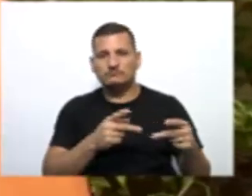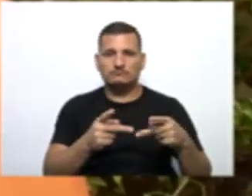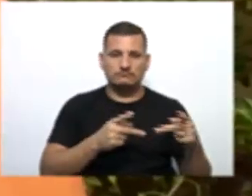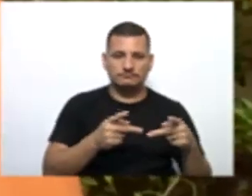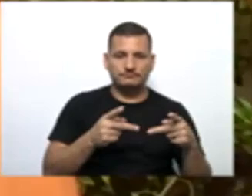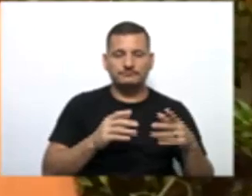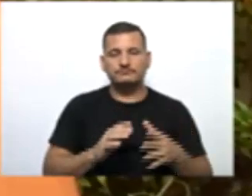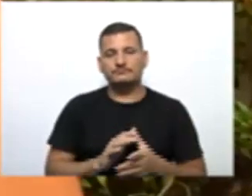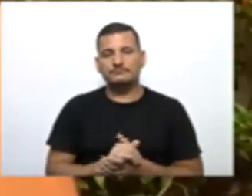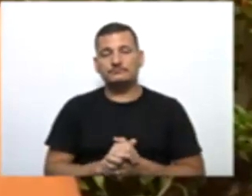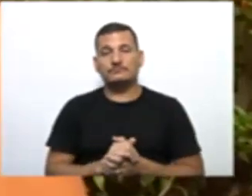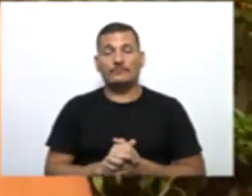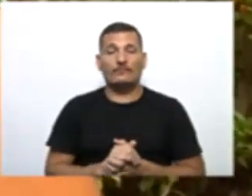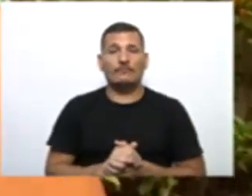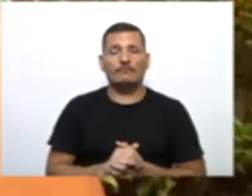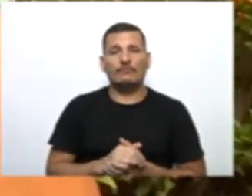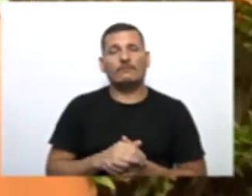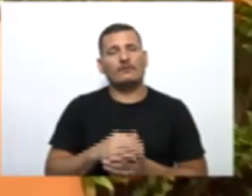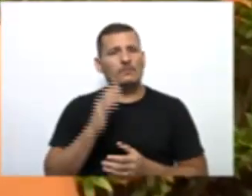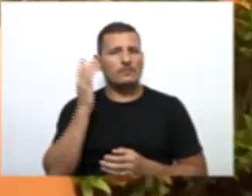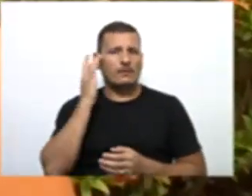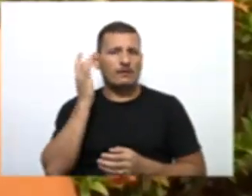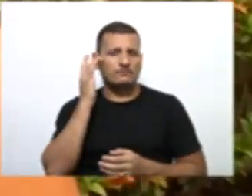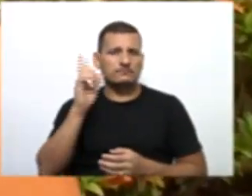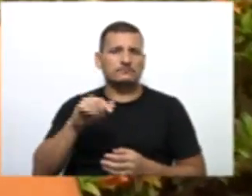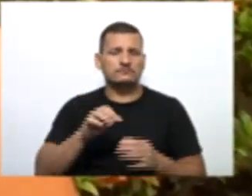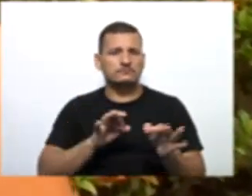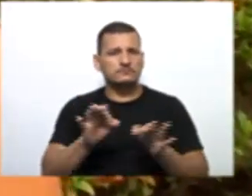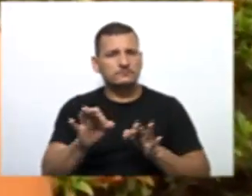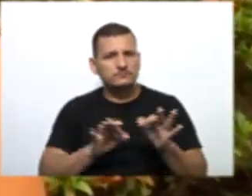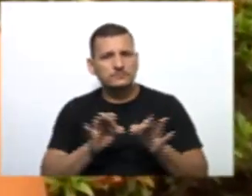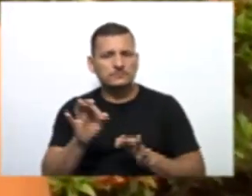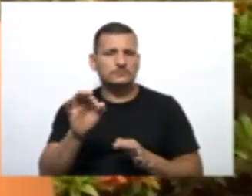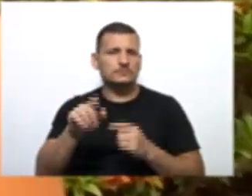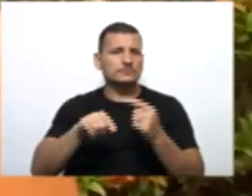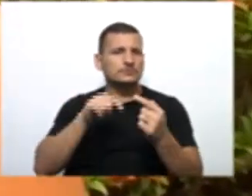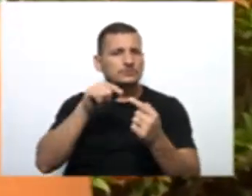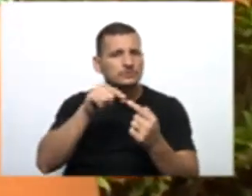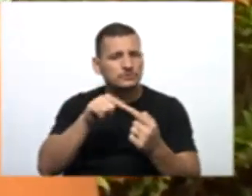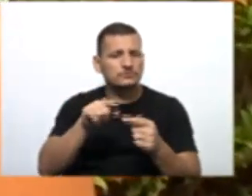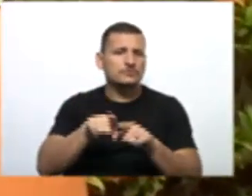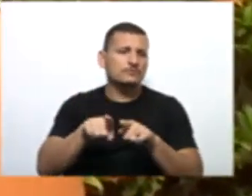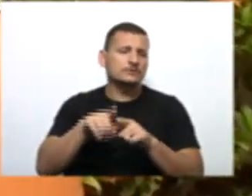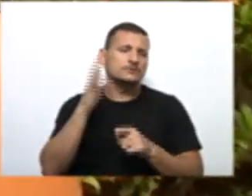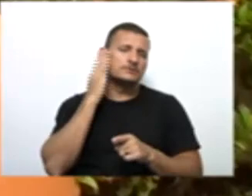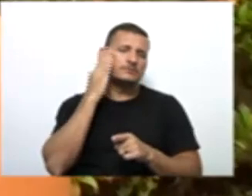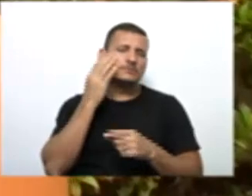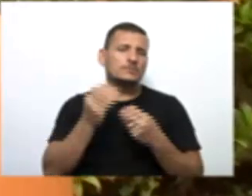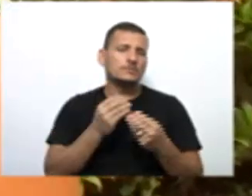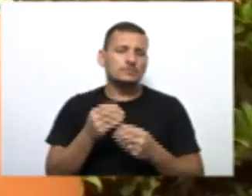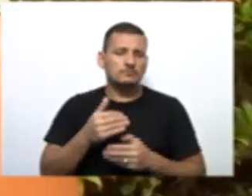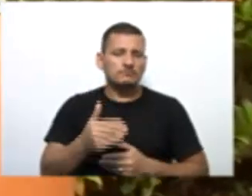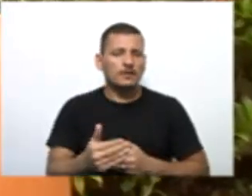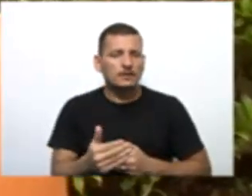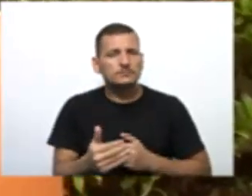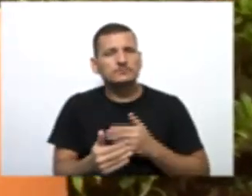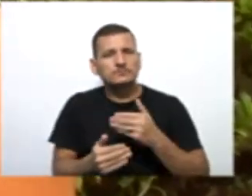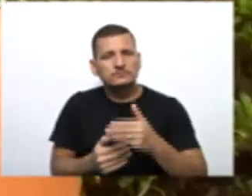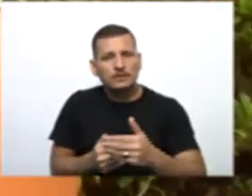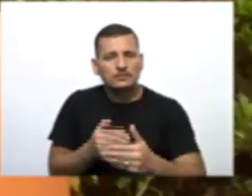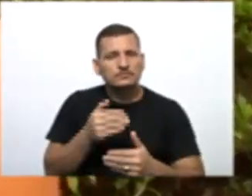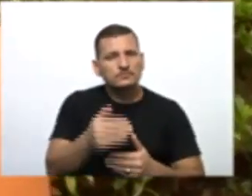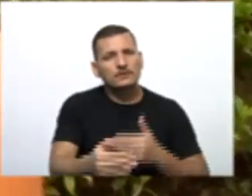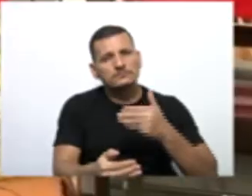É você ter um planejamento, um objetivo e calcular os passos desse objetivo, até você